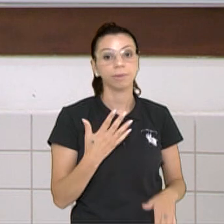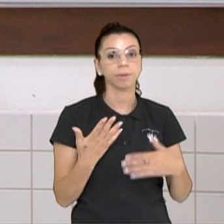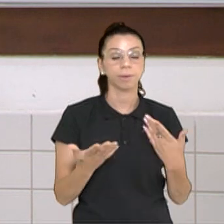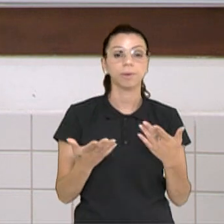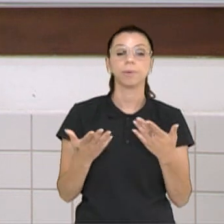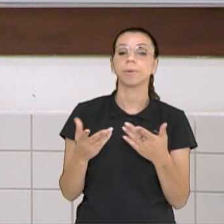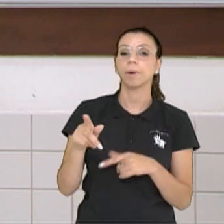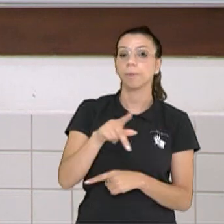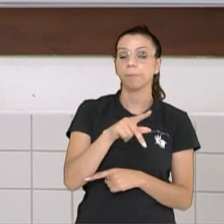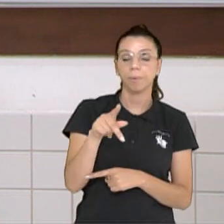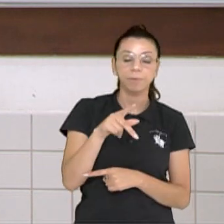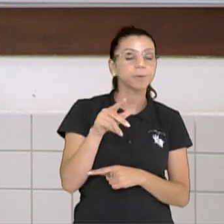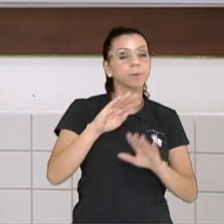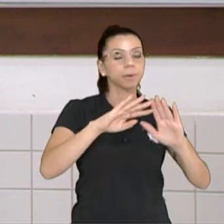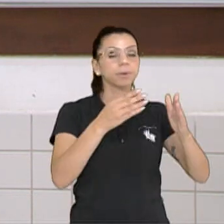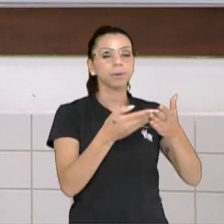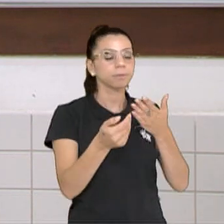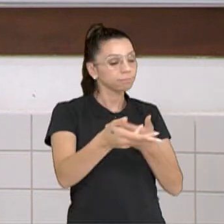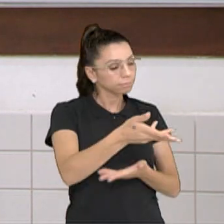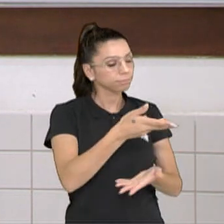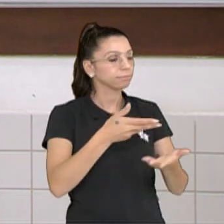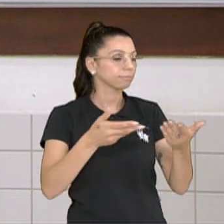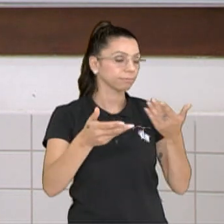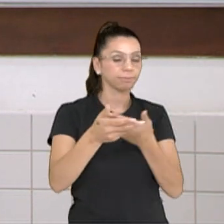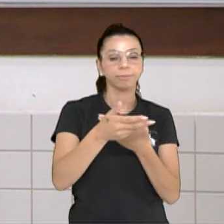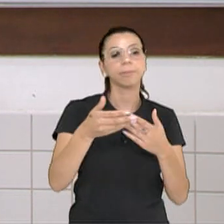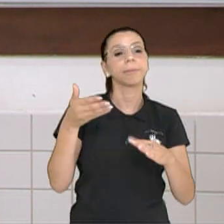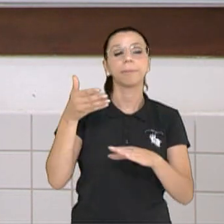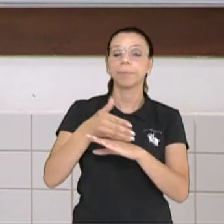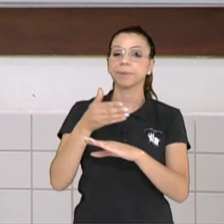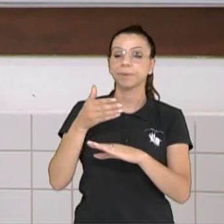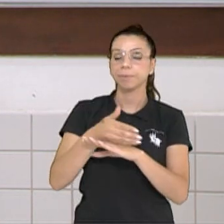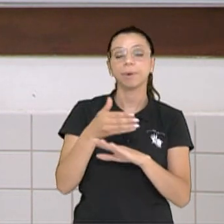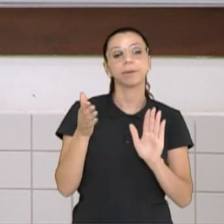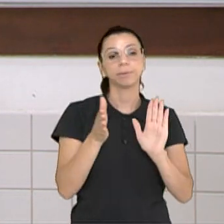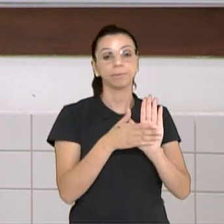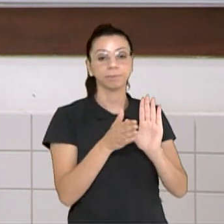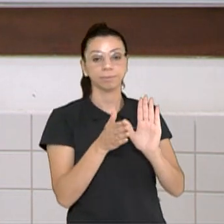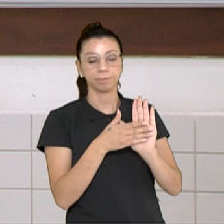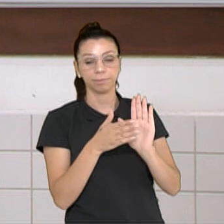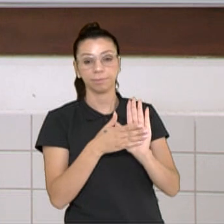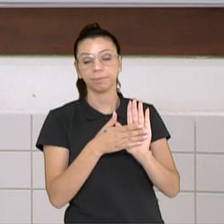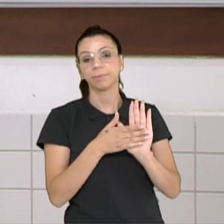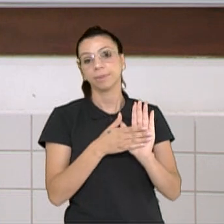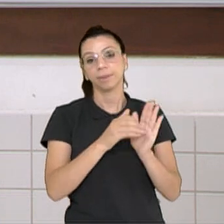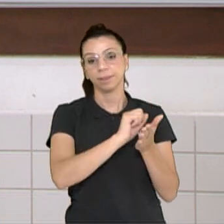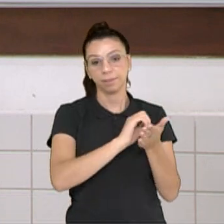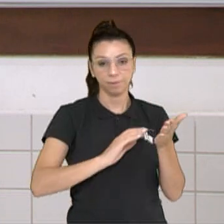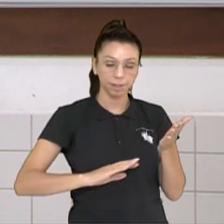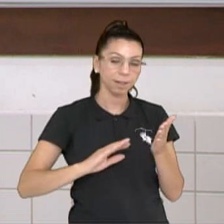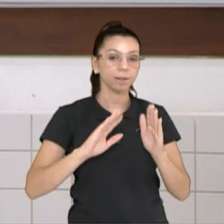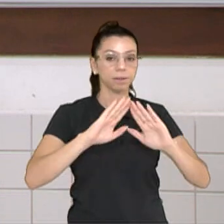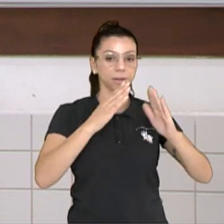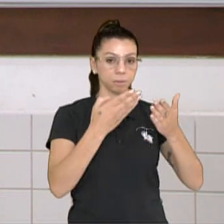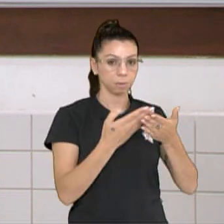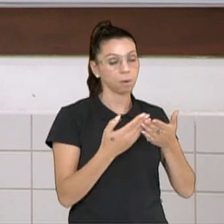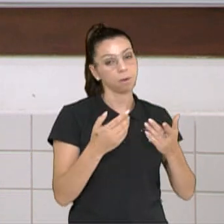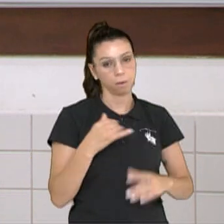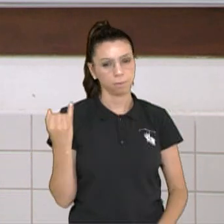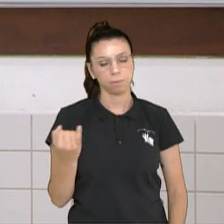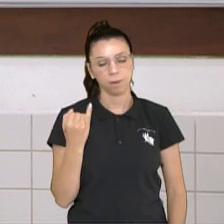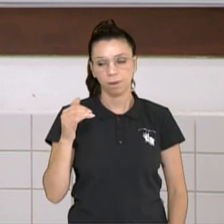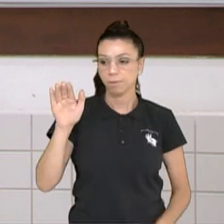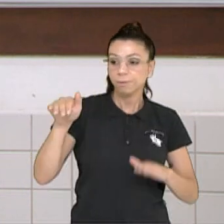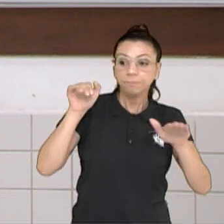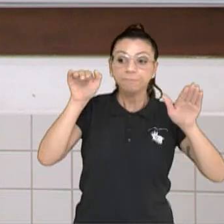a tua professora lá da tua escola, né? Não deixem de participar das atividades que são propostas pela tua escola, é muito importante, e chamem todos os colegas